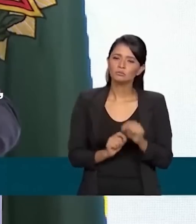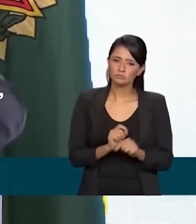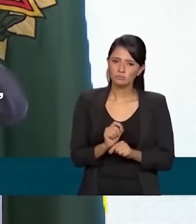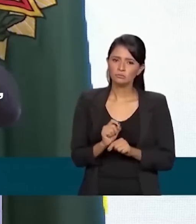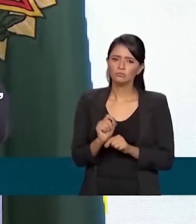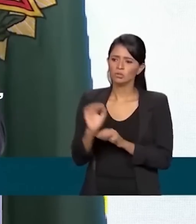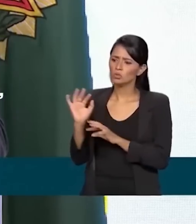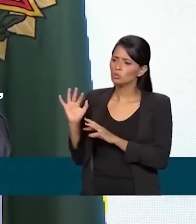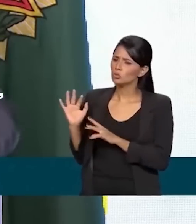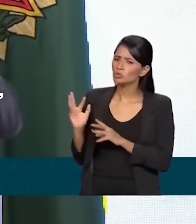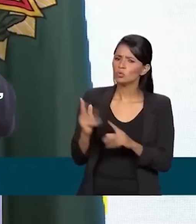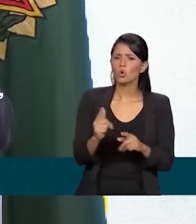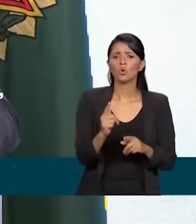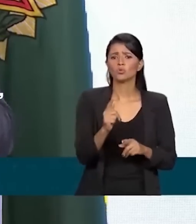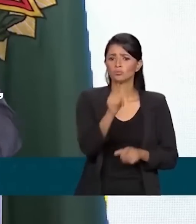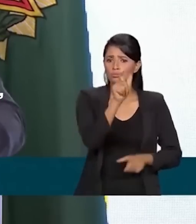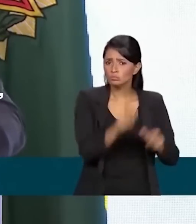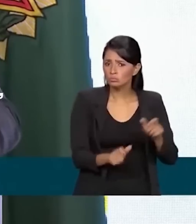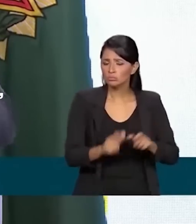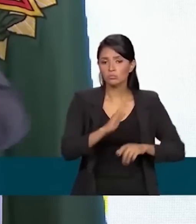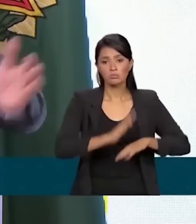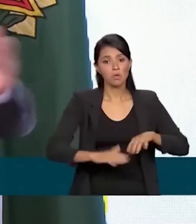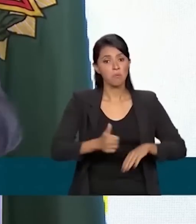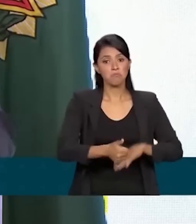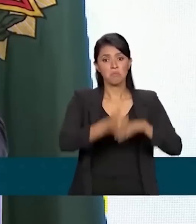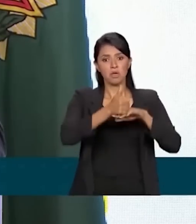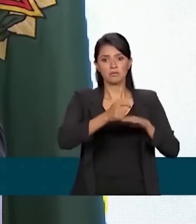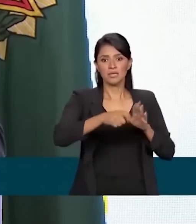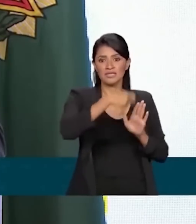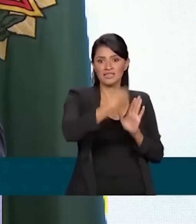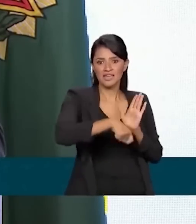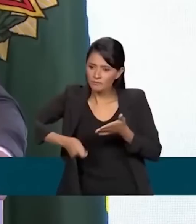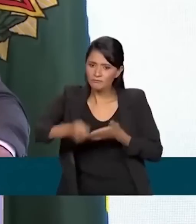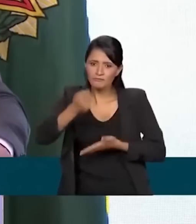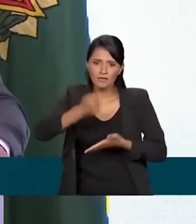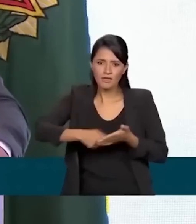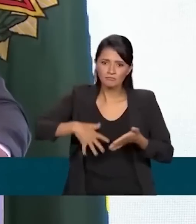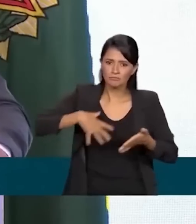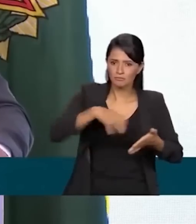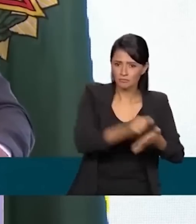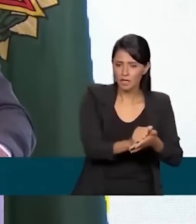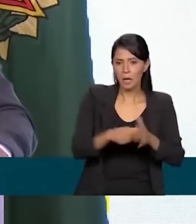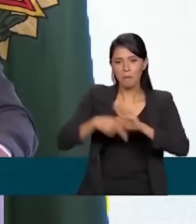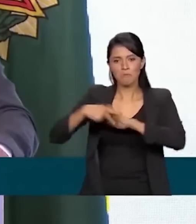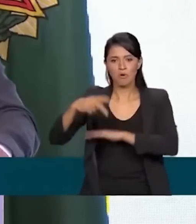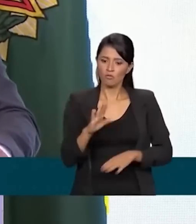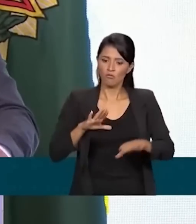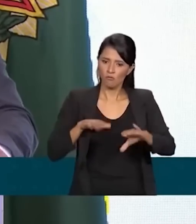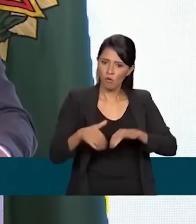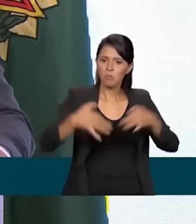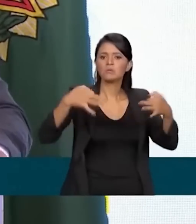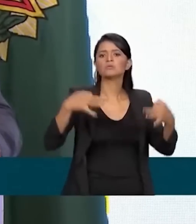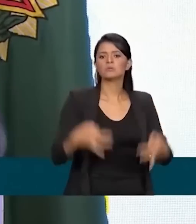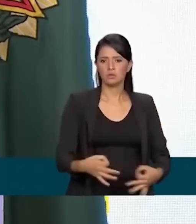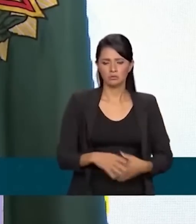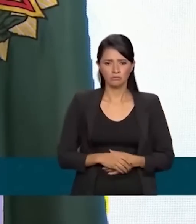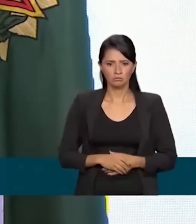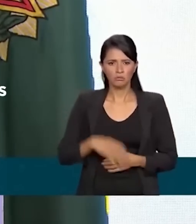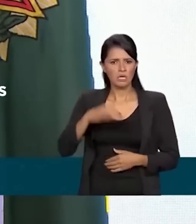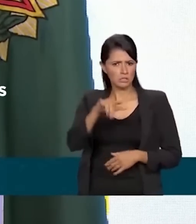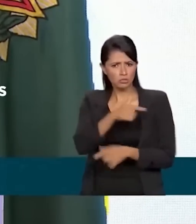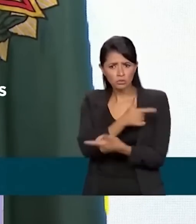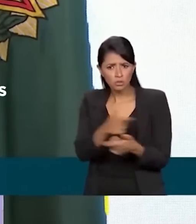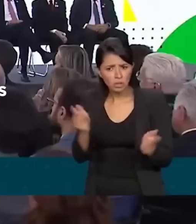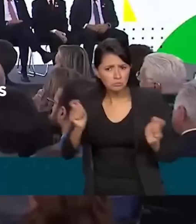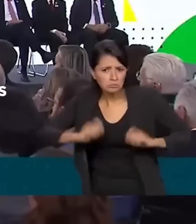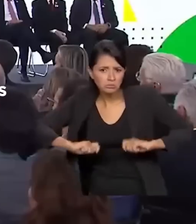que todos os médicos que se inscrevam sejam brasileiros, formados adequadamente. Se não tiver condições,